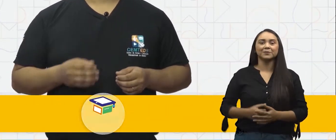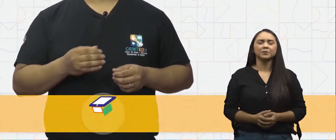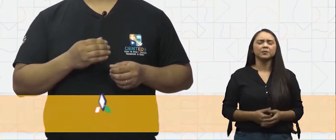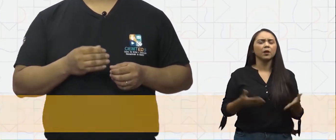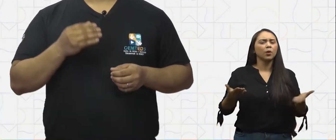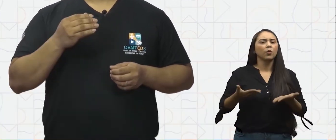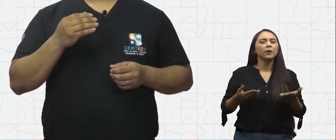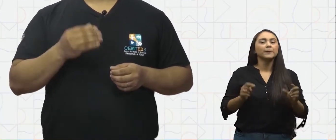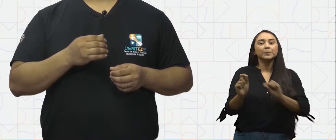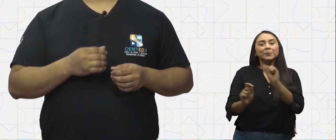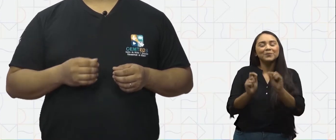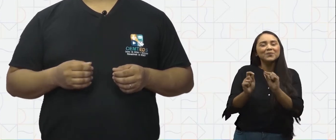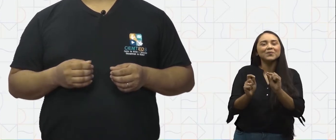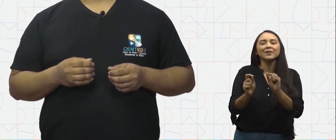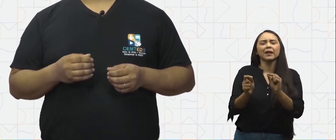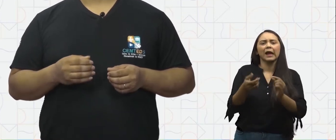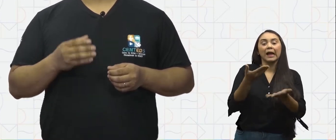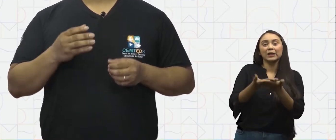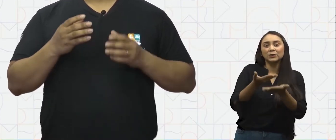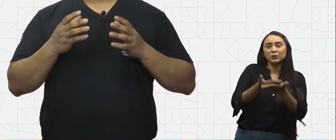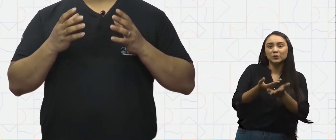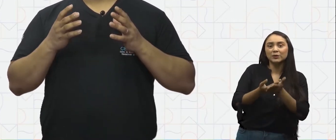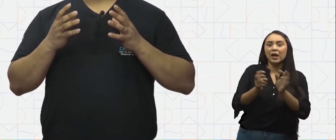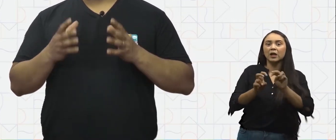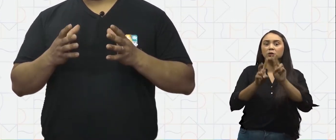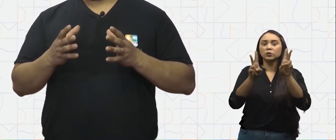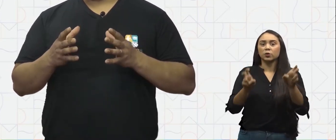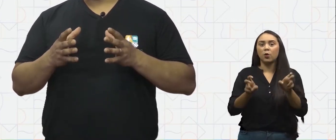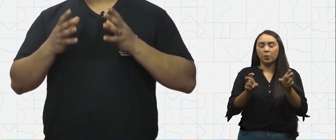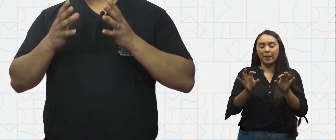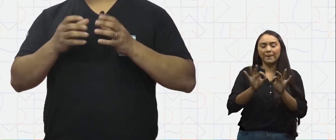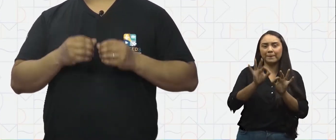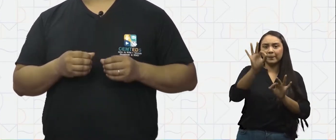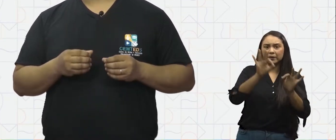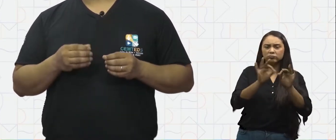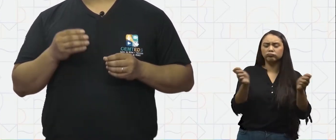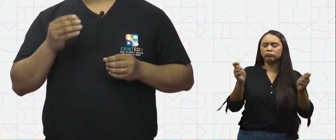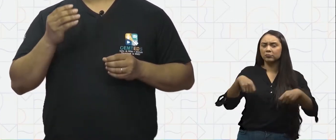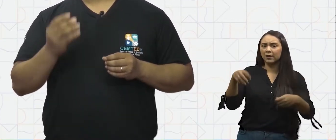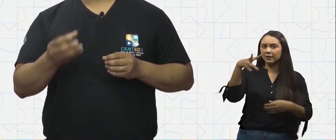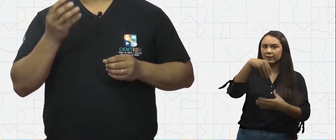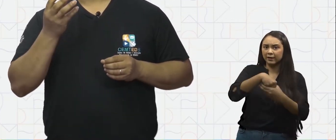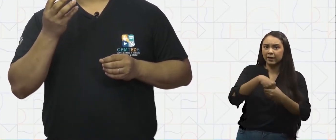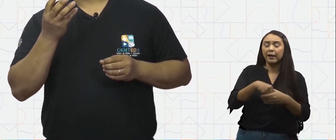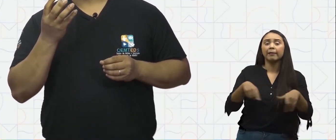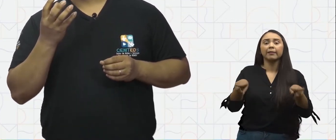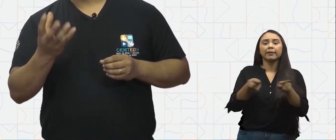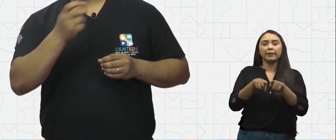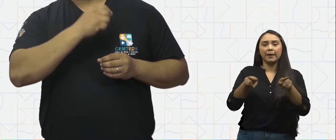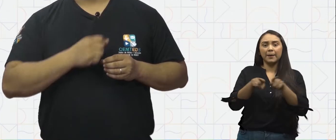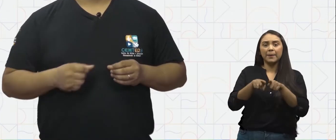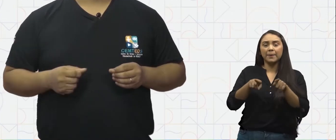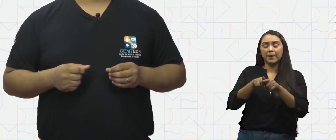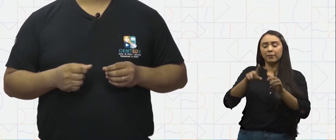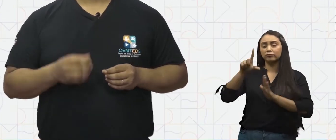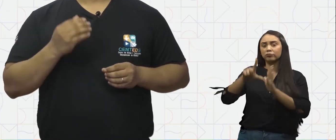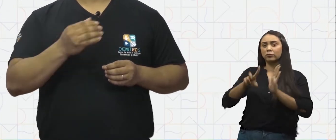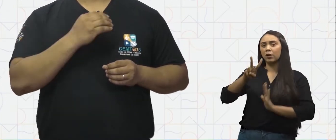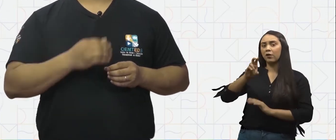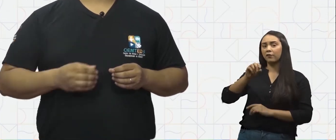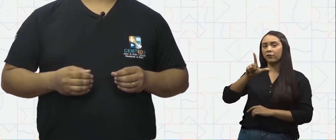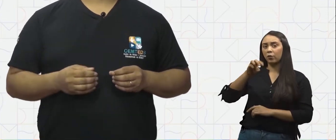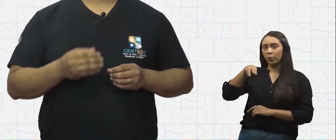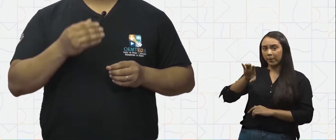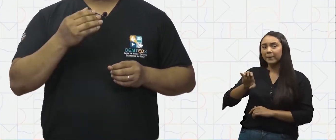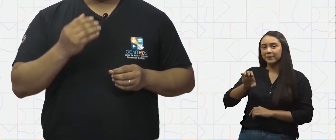Manaus. Hoje iremos estudar sobre medidas de capacidade e o volume. Então,